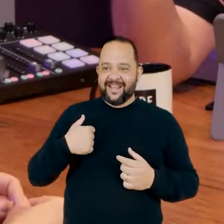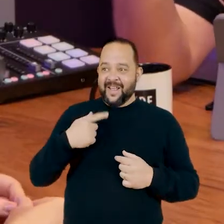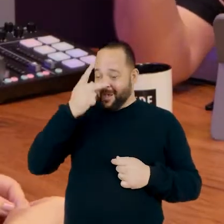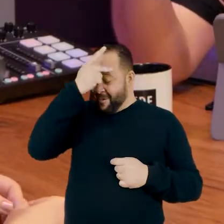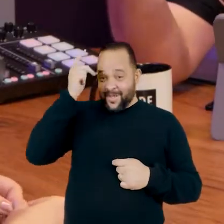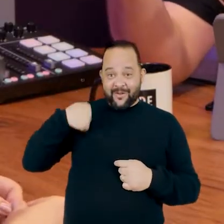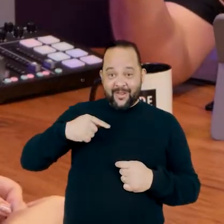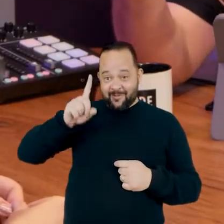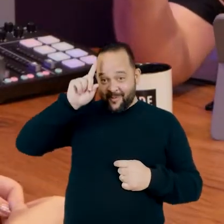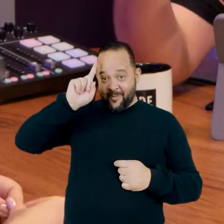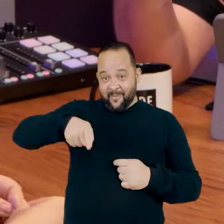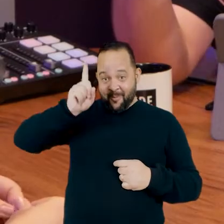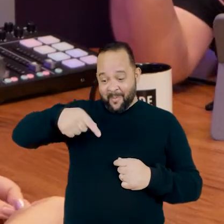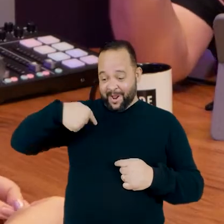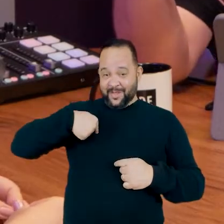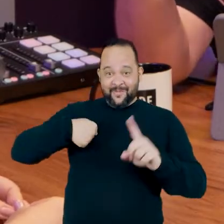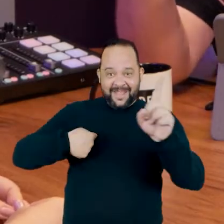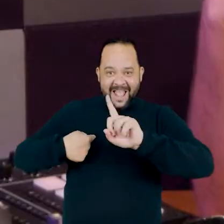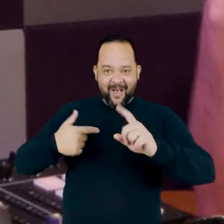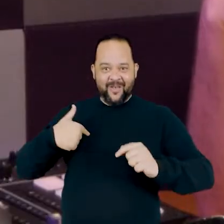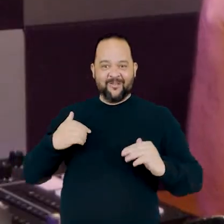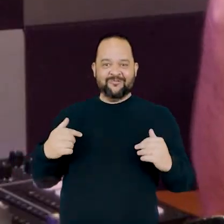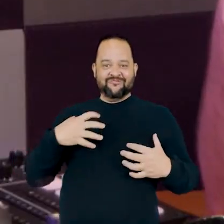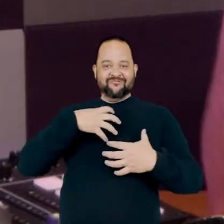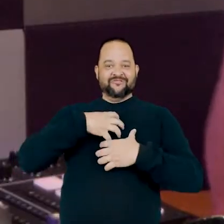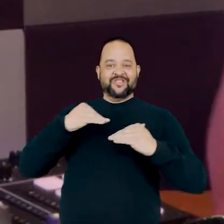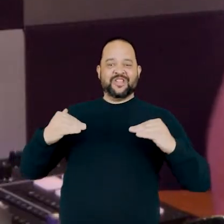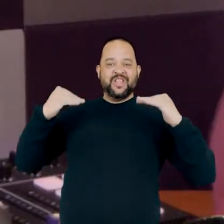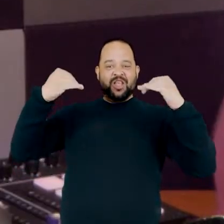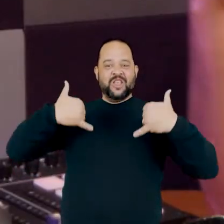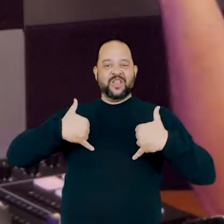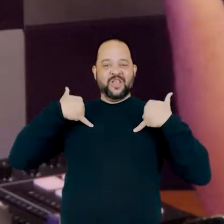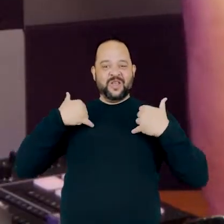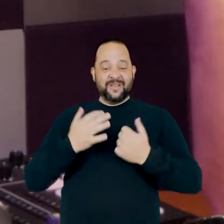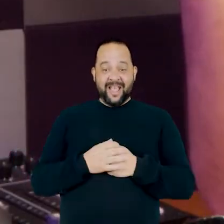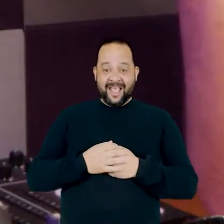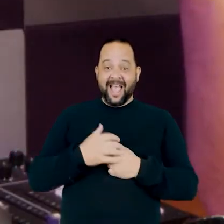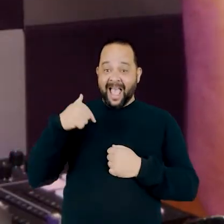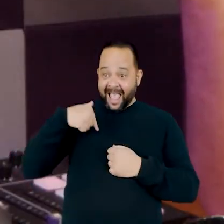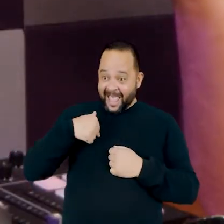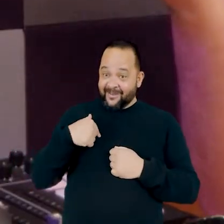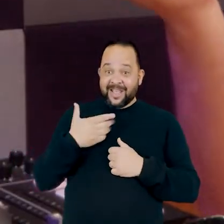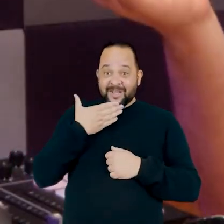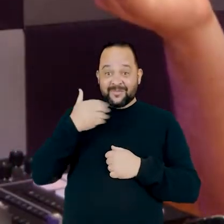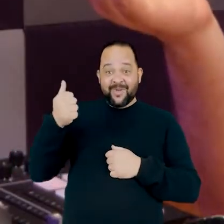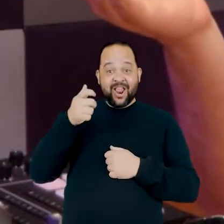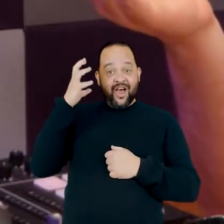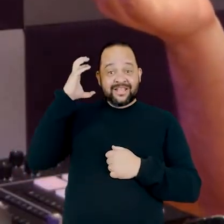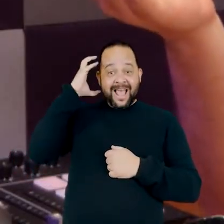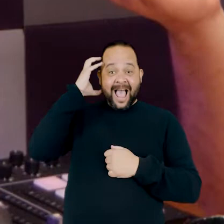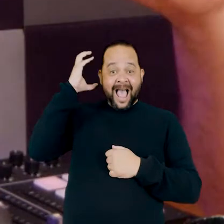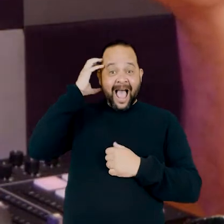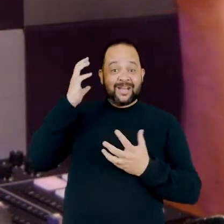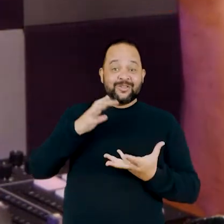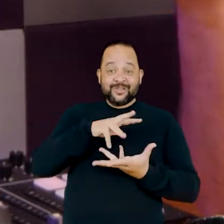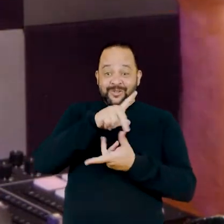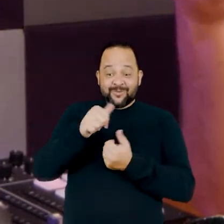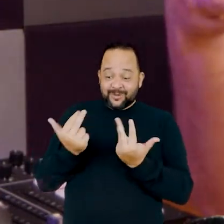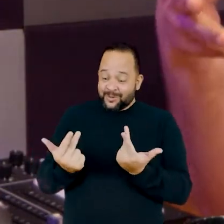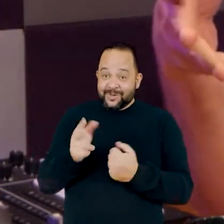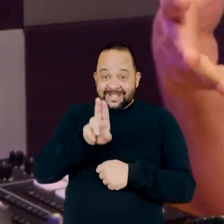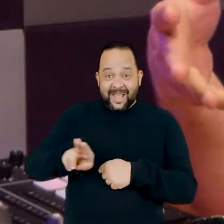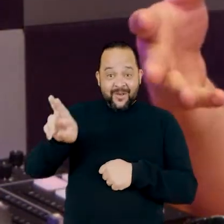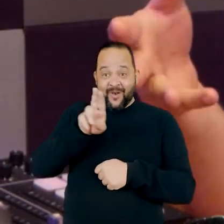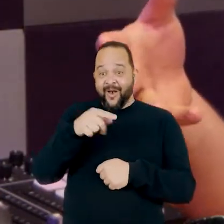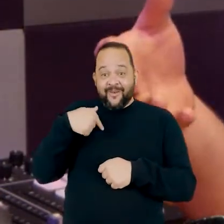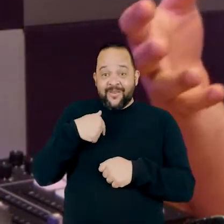pô. Olha a moral. Tipo, eu e, sei lá, as maiores rádios do mundo usam SM7B. E eu tô aqui no